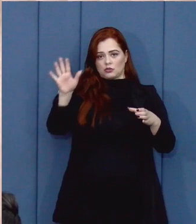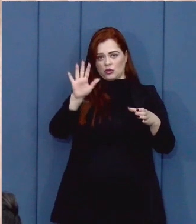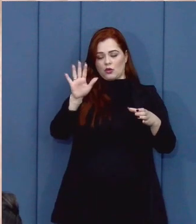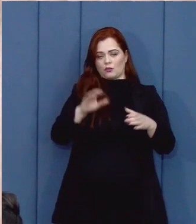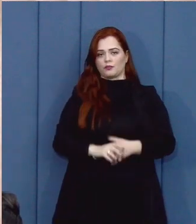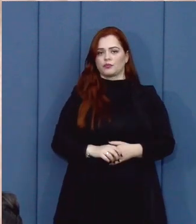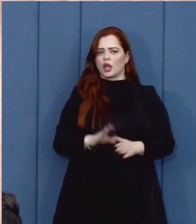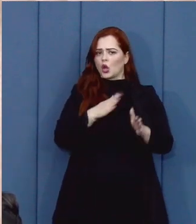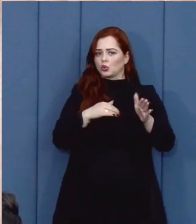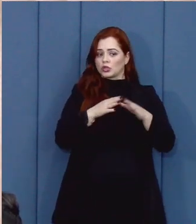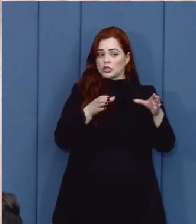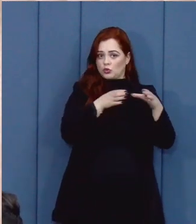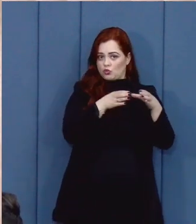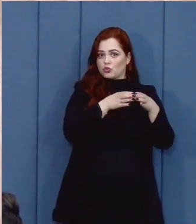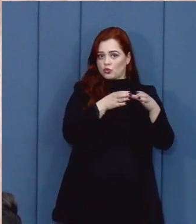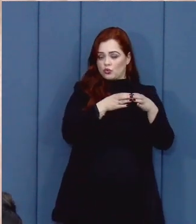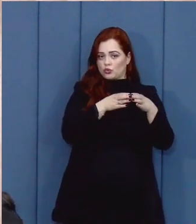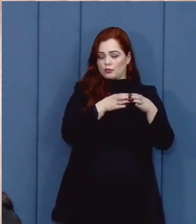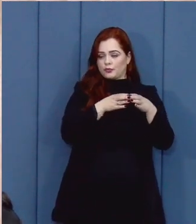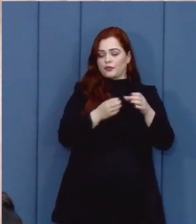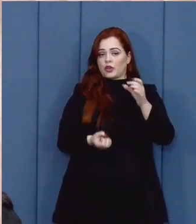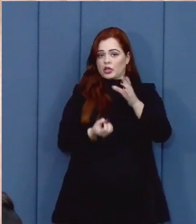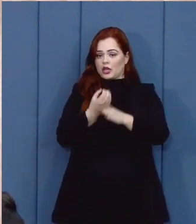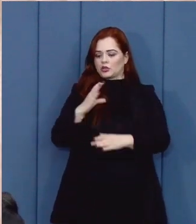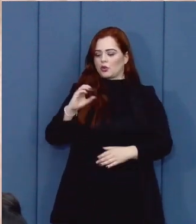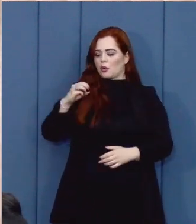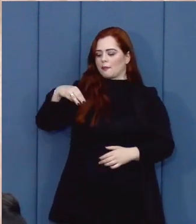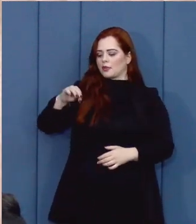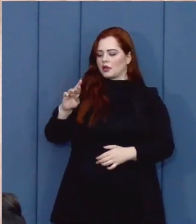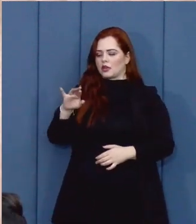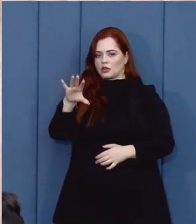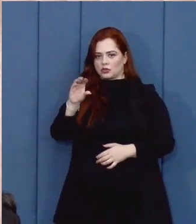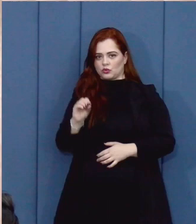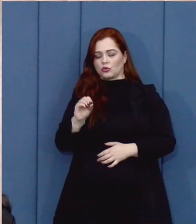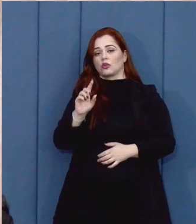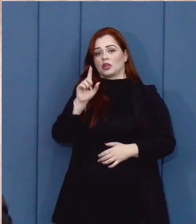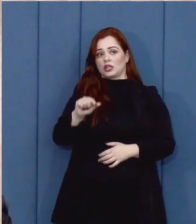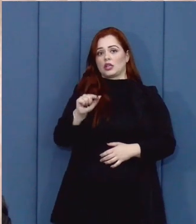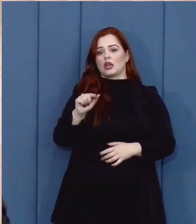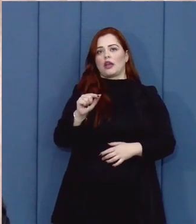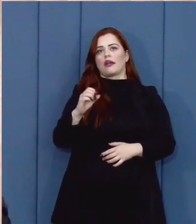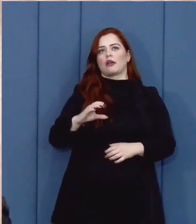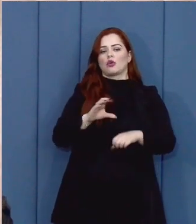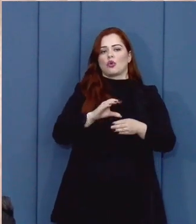Esse comitê foi instituído pelo Conmetro, que é o Conselho Nacional de